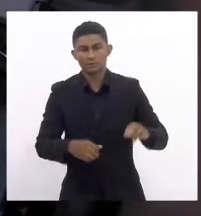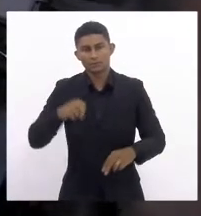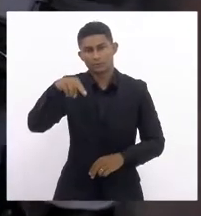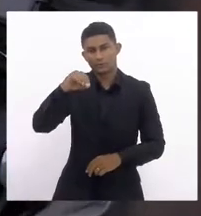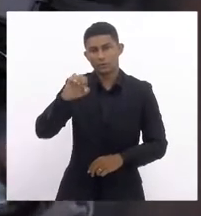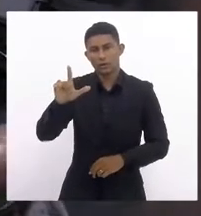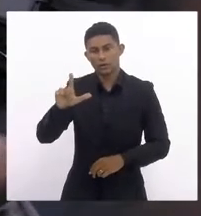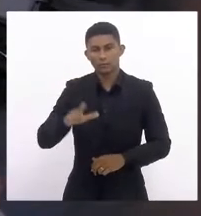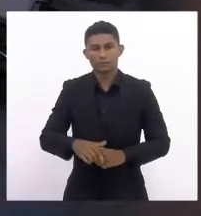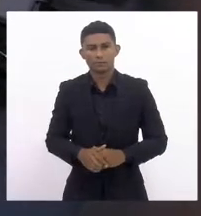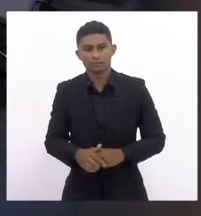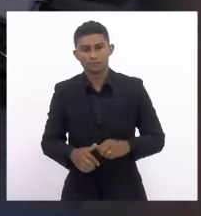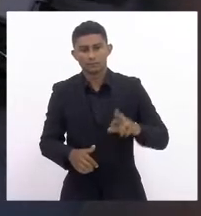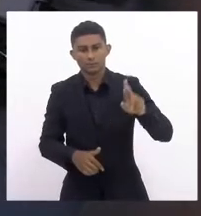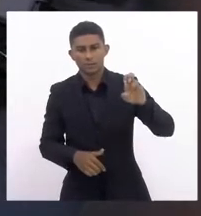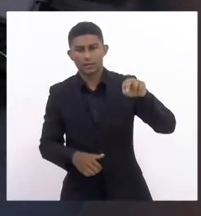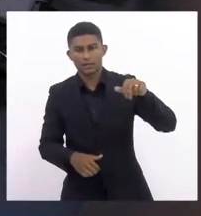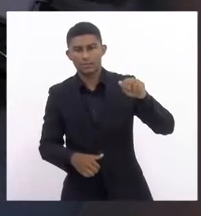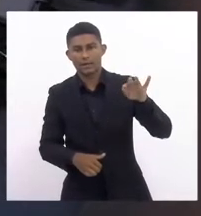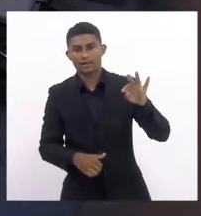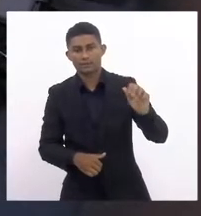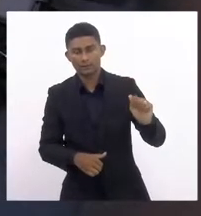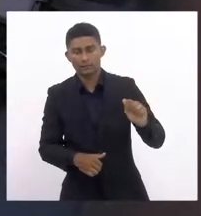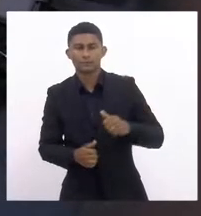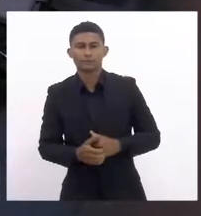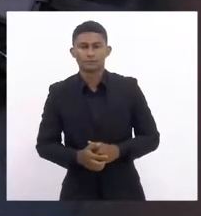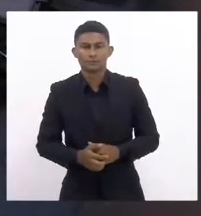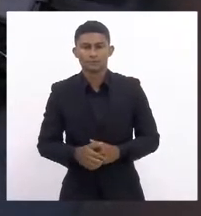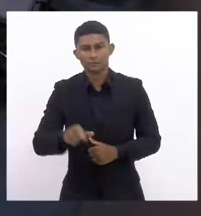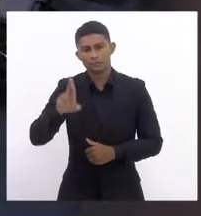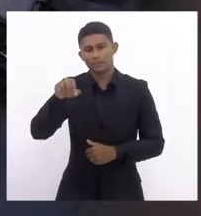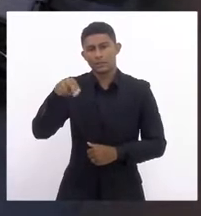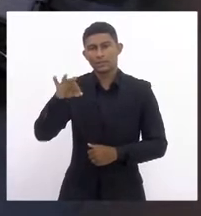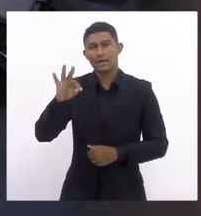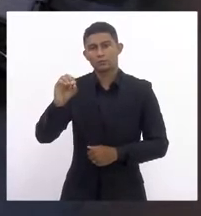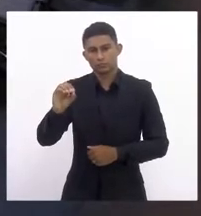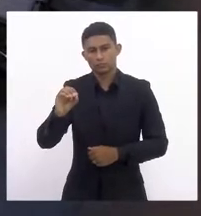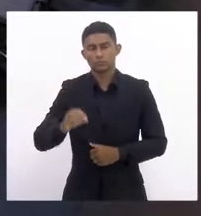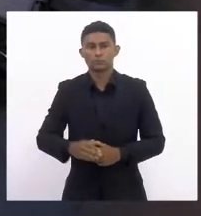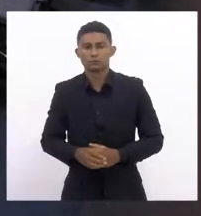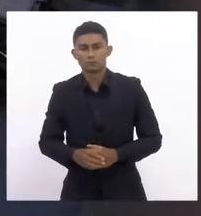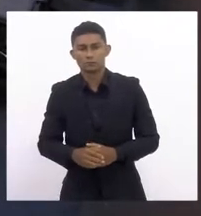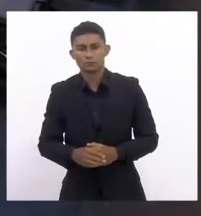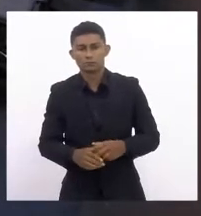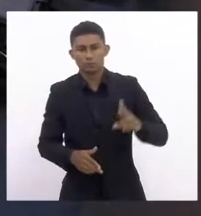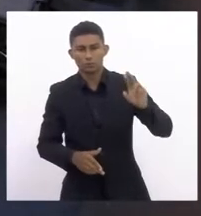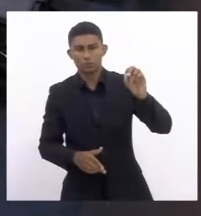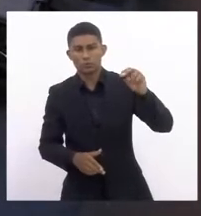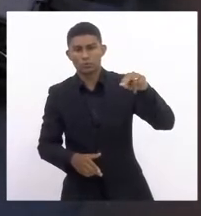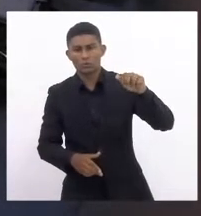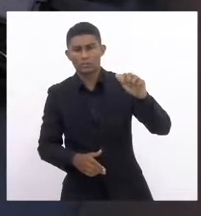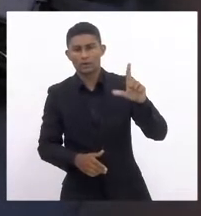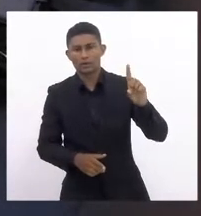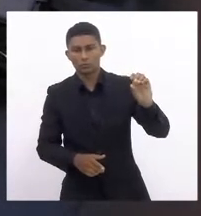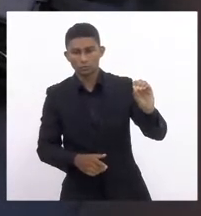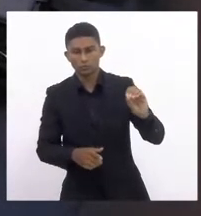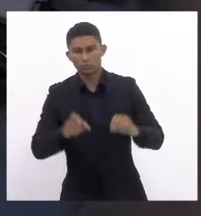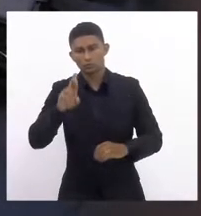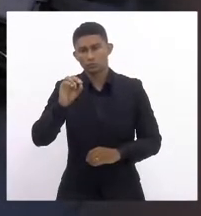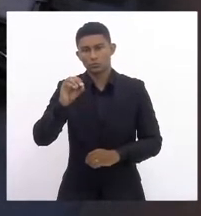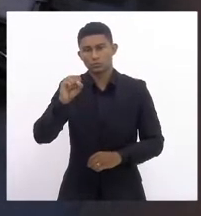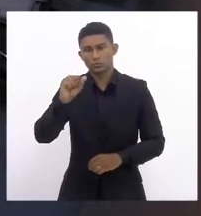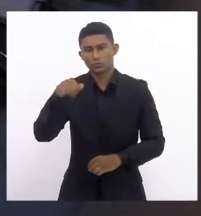Carvalho. Deputada Renata Souza. Deputado Renato Zaca. Deputado Ronaldo Anquieta. Deputada Rosane